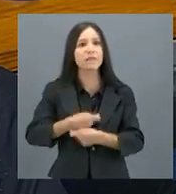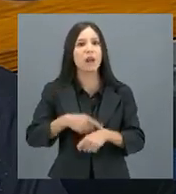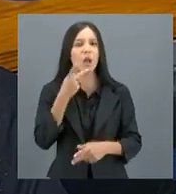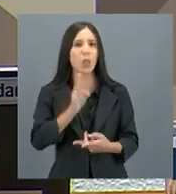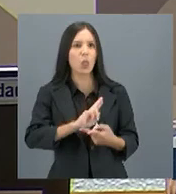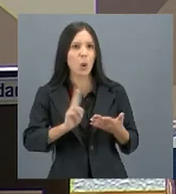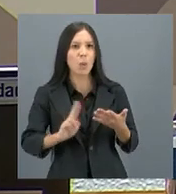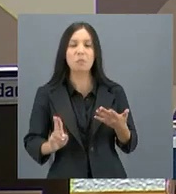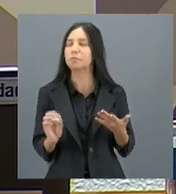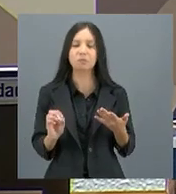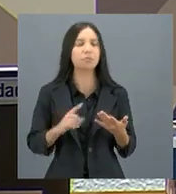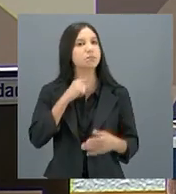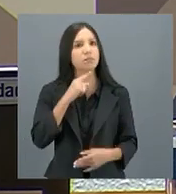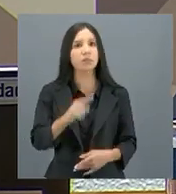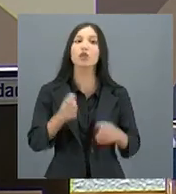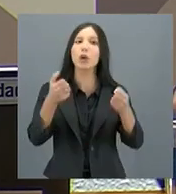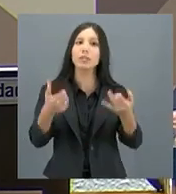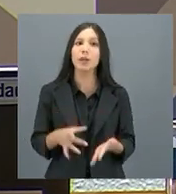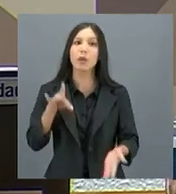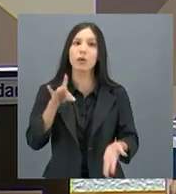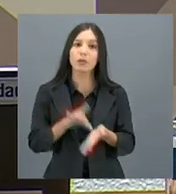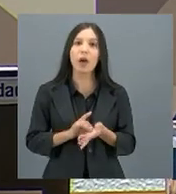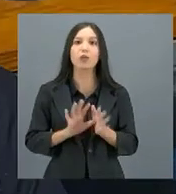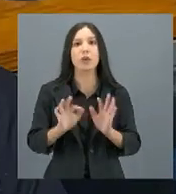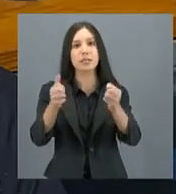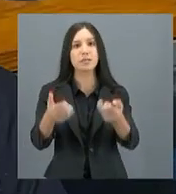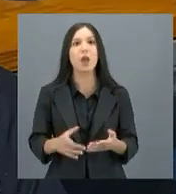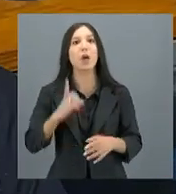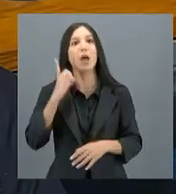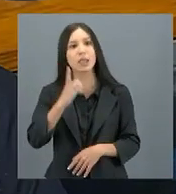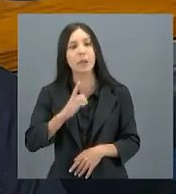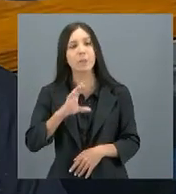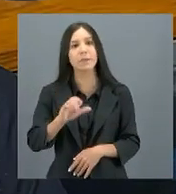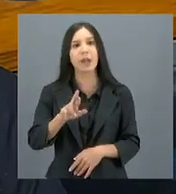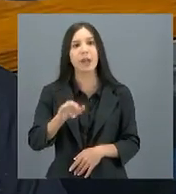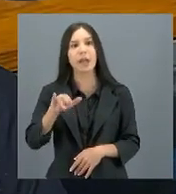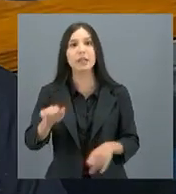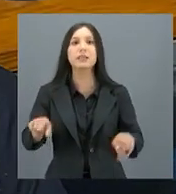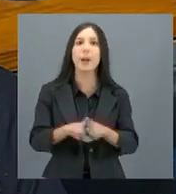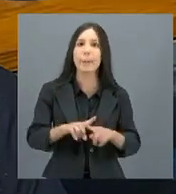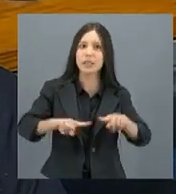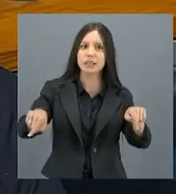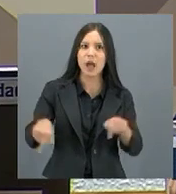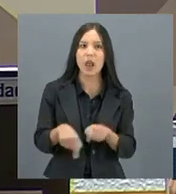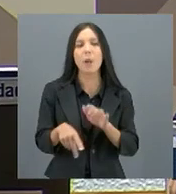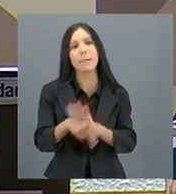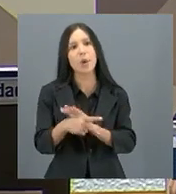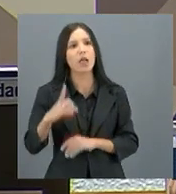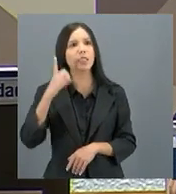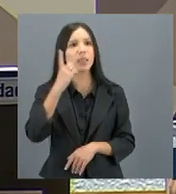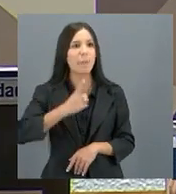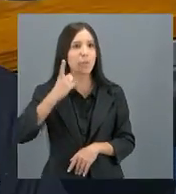senhor? Nenhum. Ele só mencionou este fato específico. E só mencionou o deputado Carreiras? E o gabinete. O gabinete do deputado Carreiras.